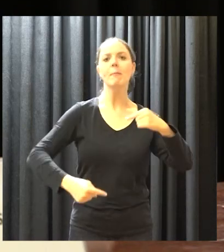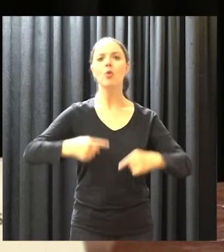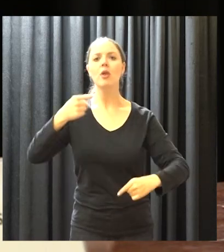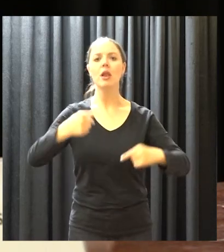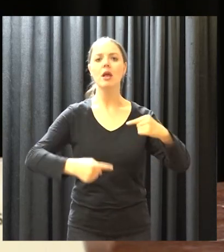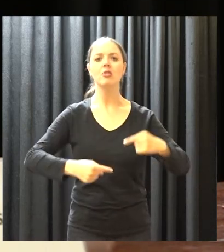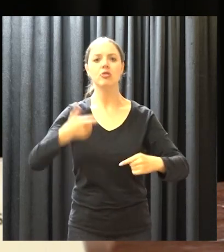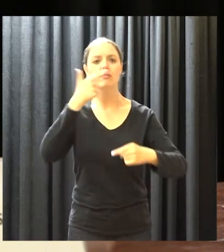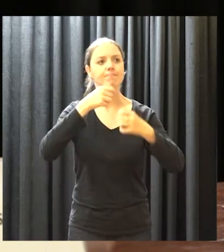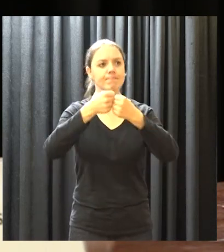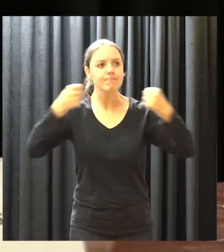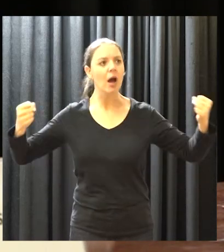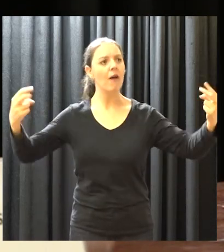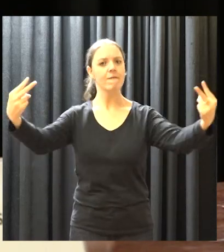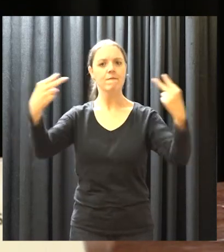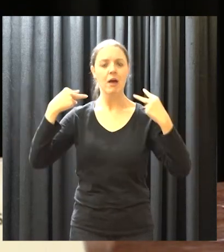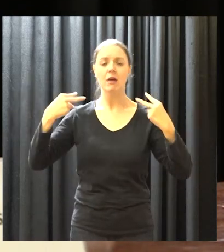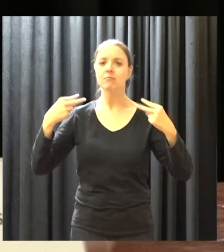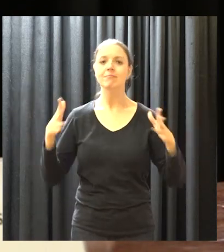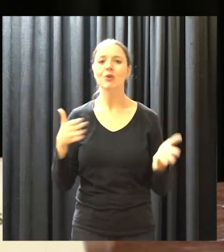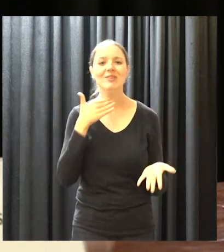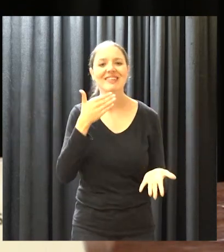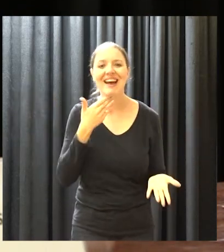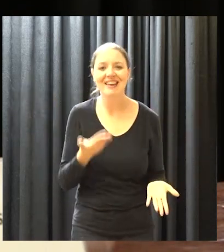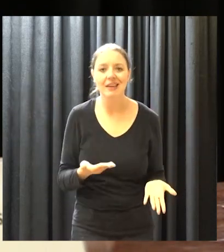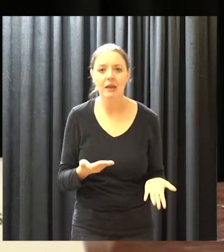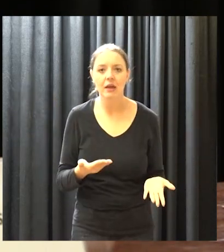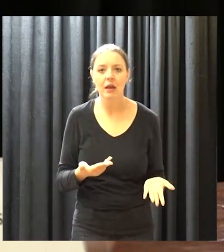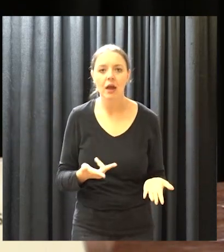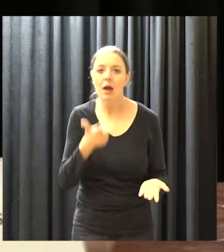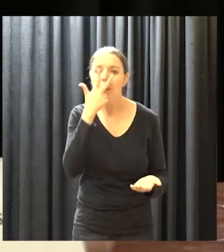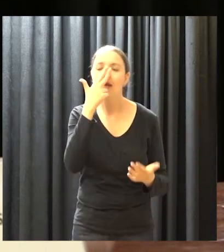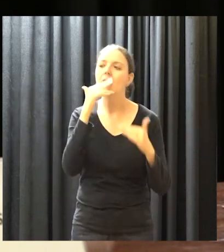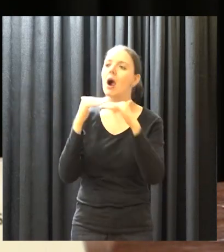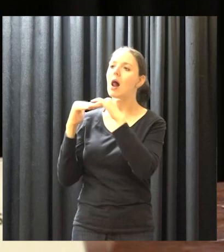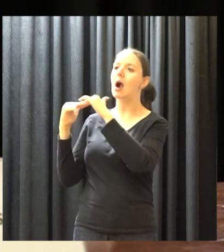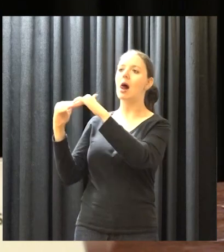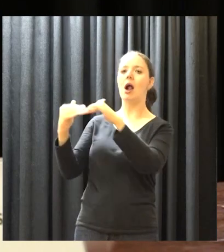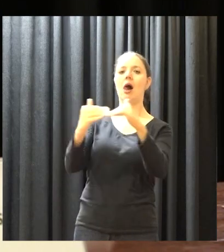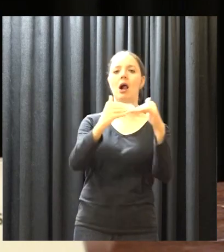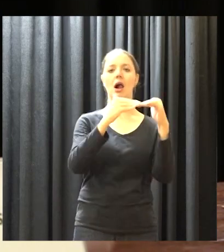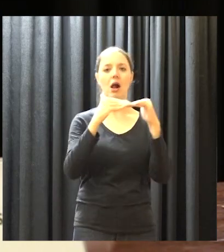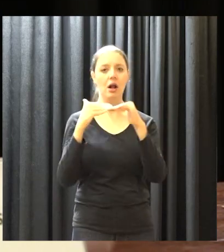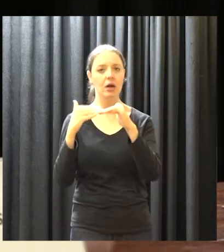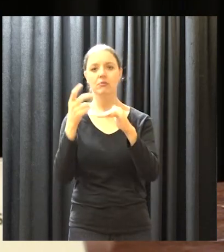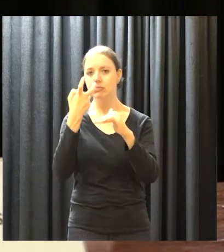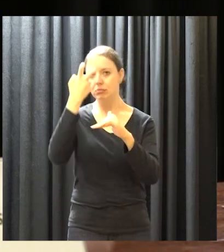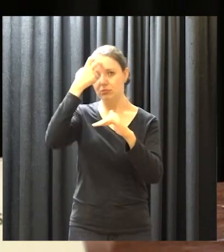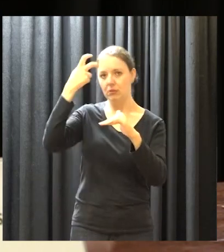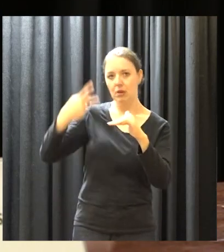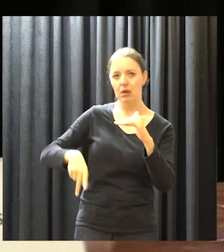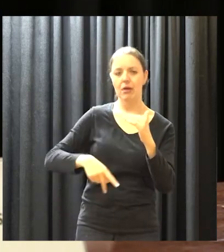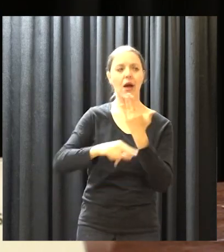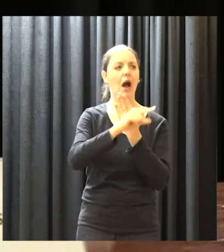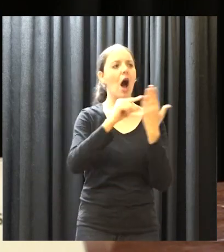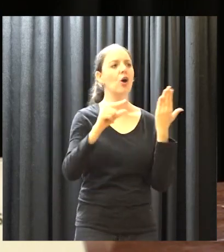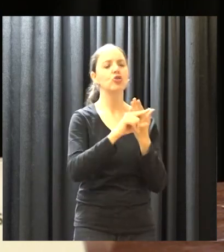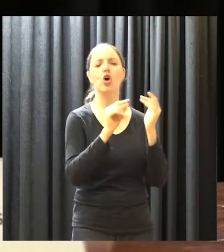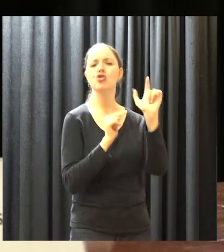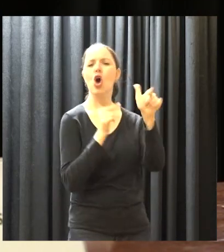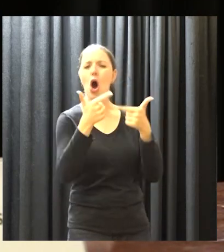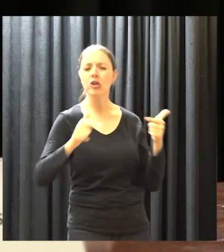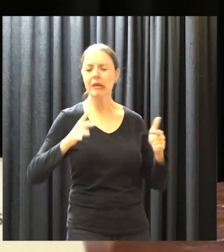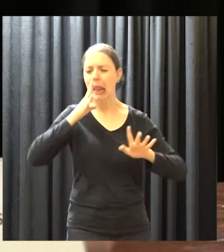de aleijar o mundo, rompendo com a homogeneização cultural tão criticada por autores como Robert McHugh,